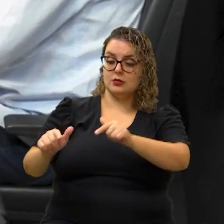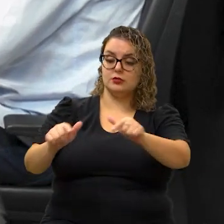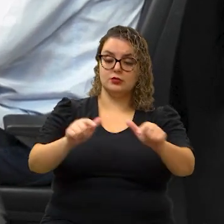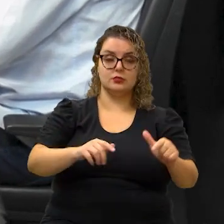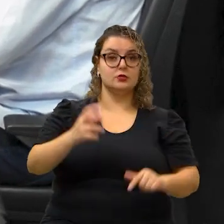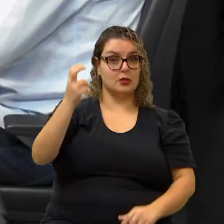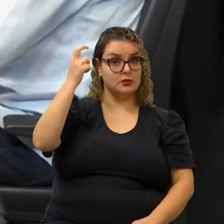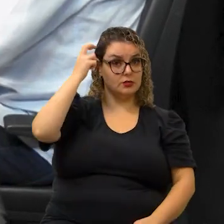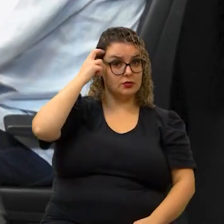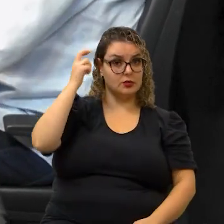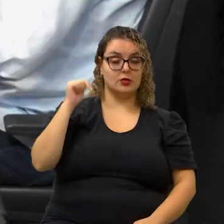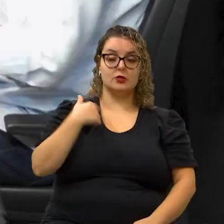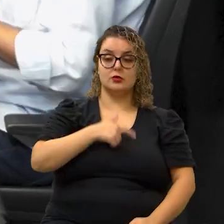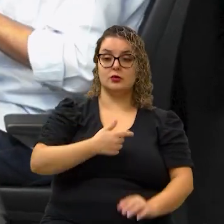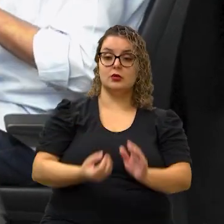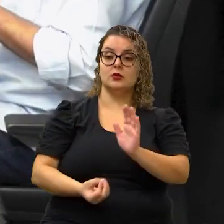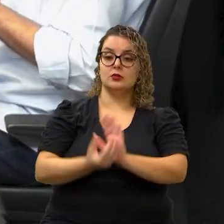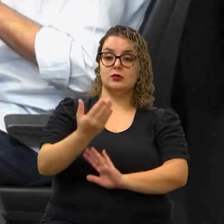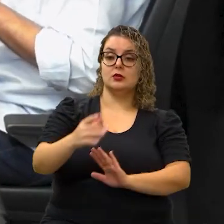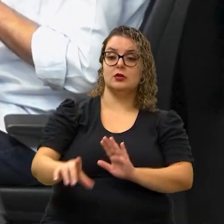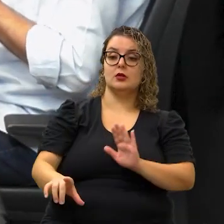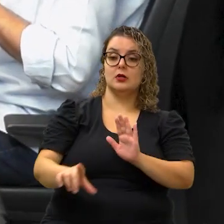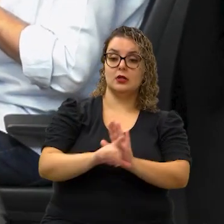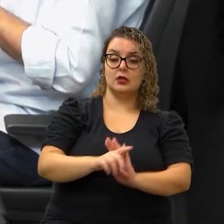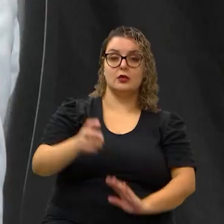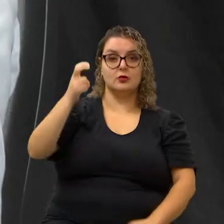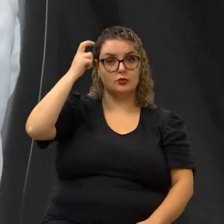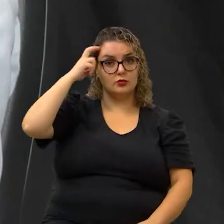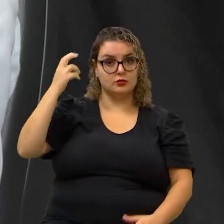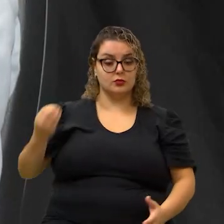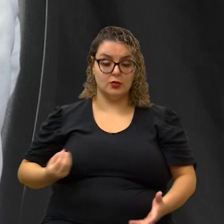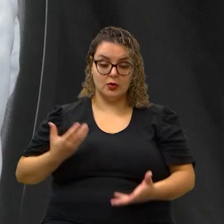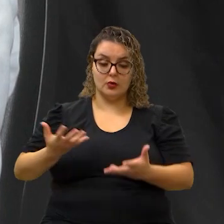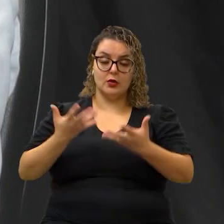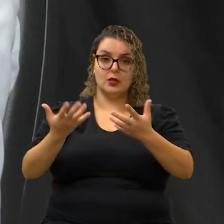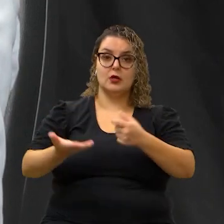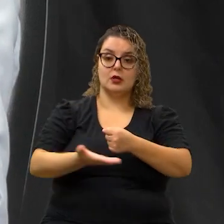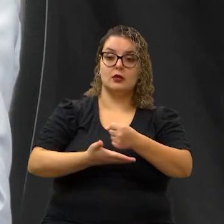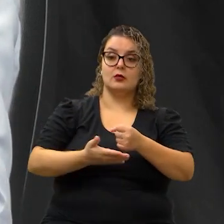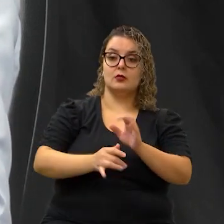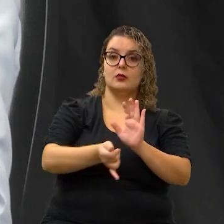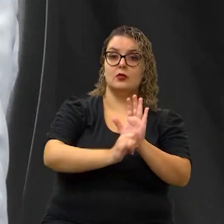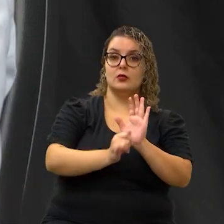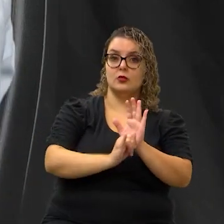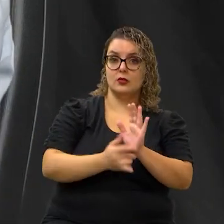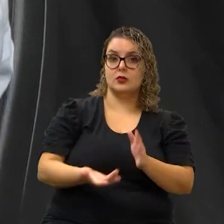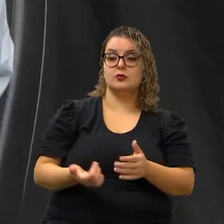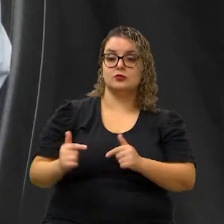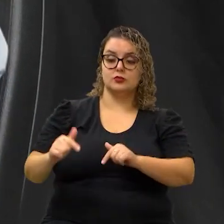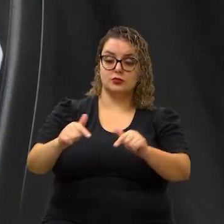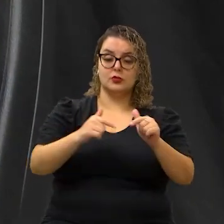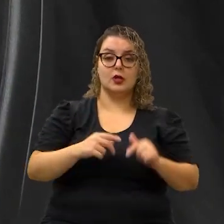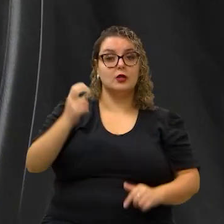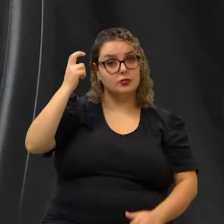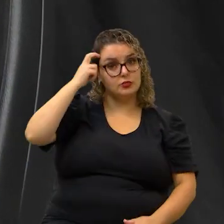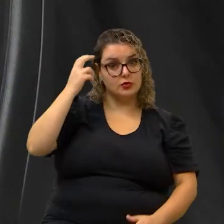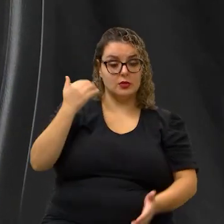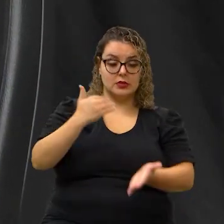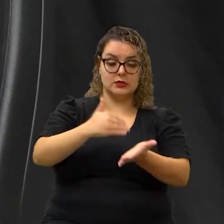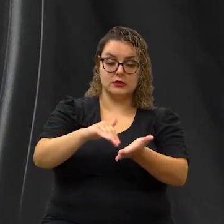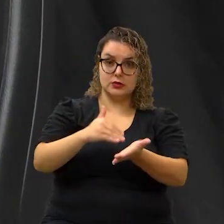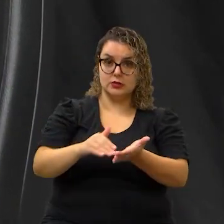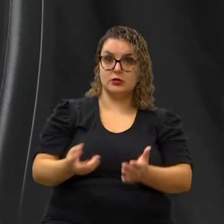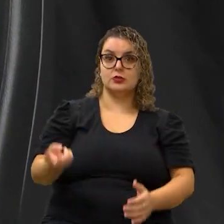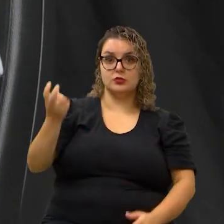Exatamente. Então esses pontos de cultura, nós criamos a Lei Cultura Viva, que é a lei que dá base aos editais dos pontos